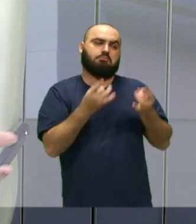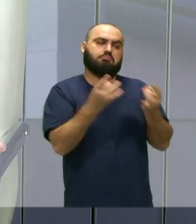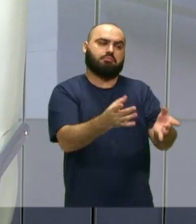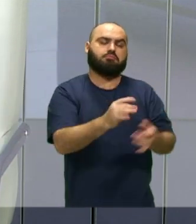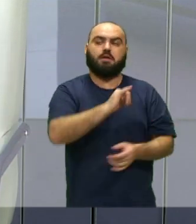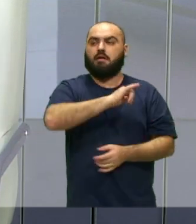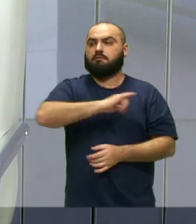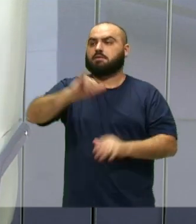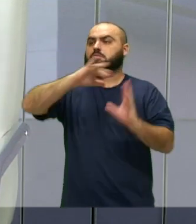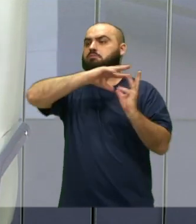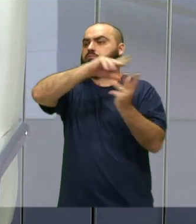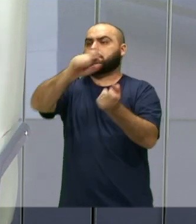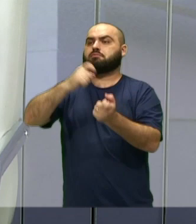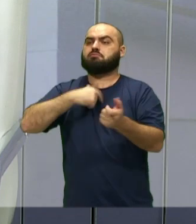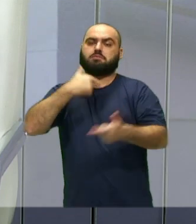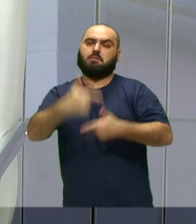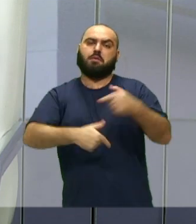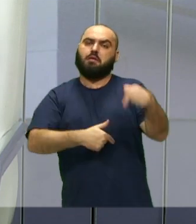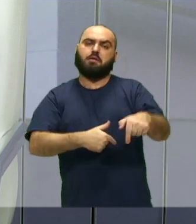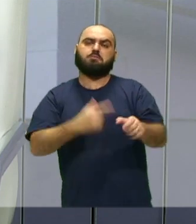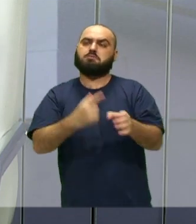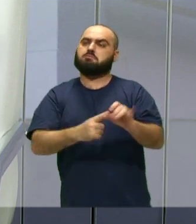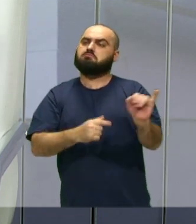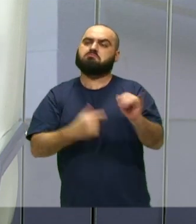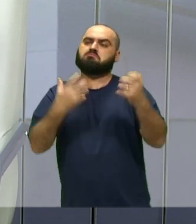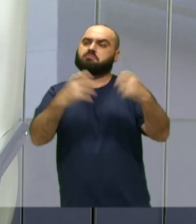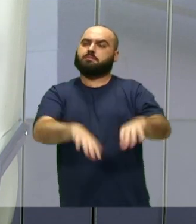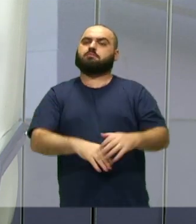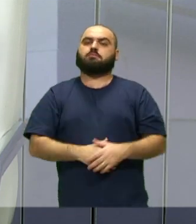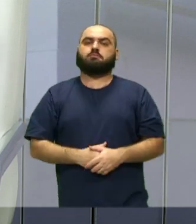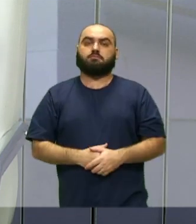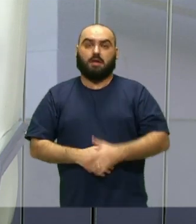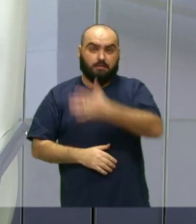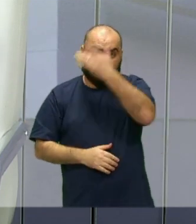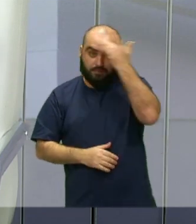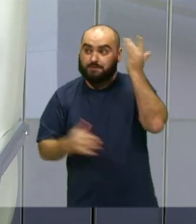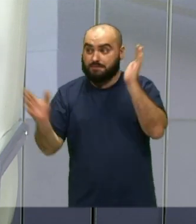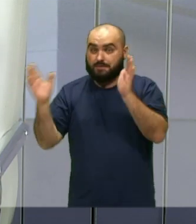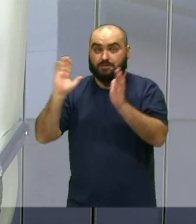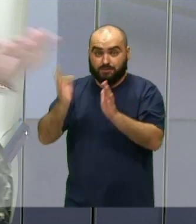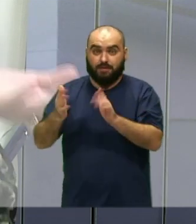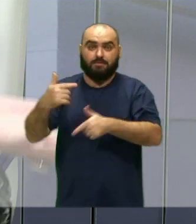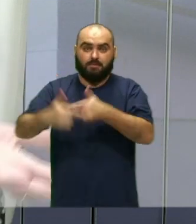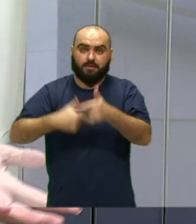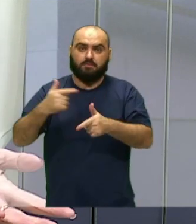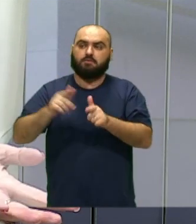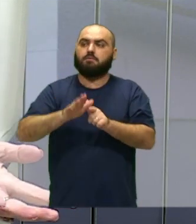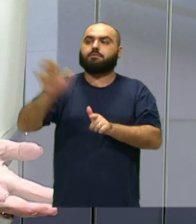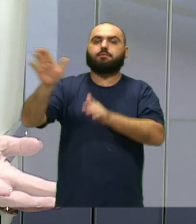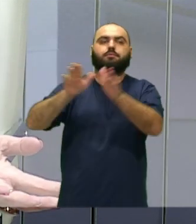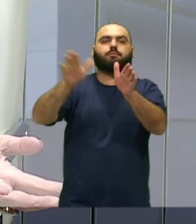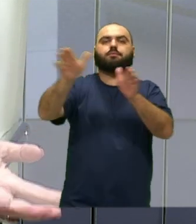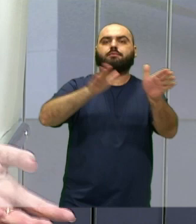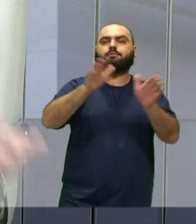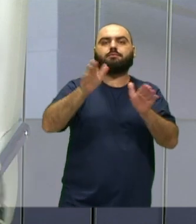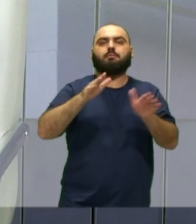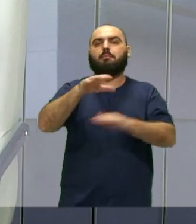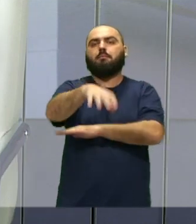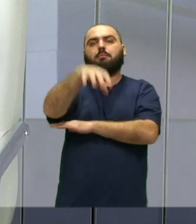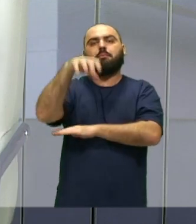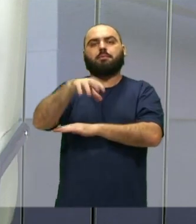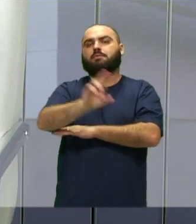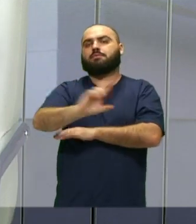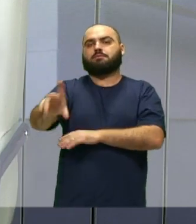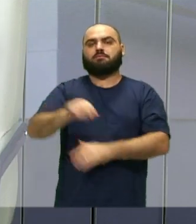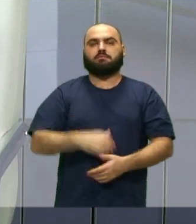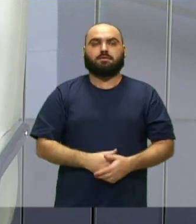aviso mundial dizendo que não ia mais operar na nossa cidade. E as pessoas que iam trazer cargas para cá se dispersaram para ir para outros lugares. Agora ele teve